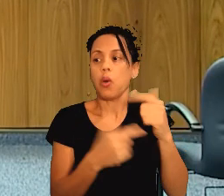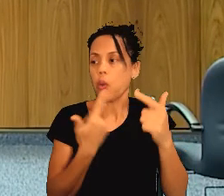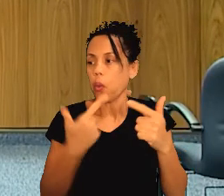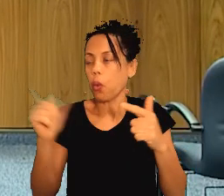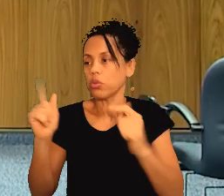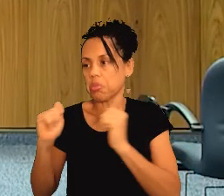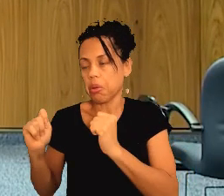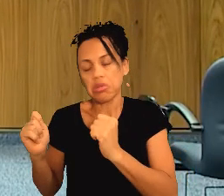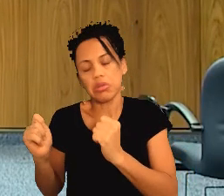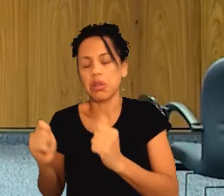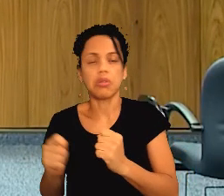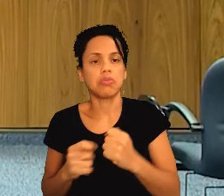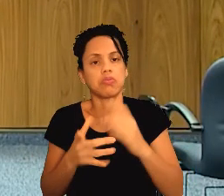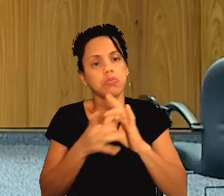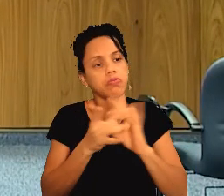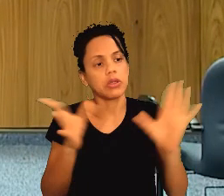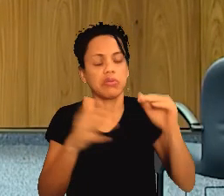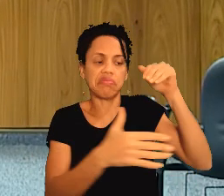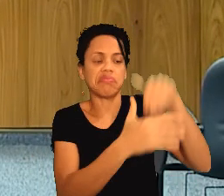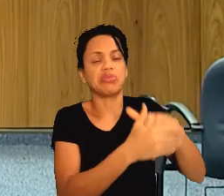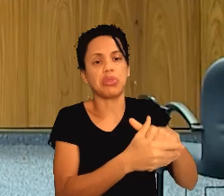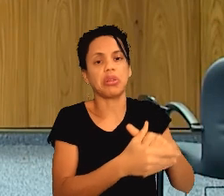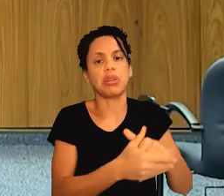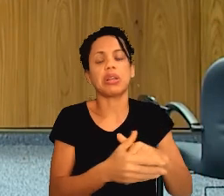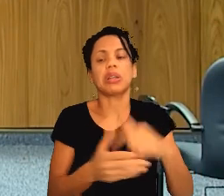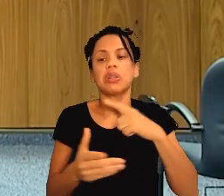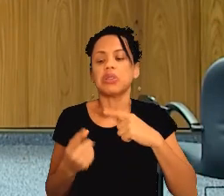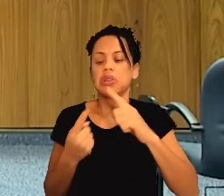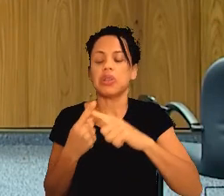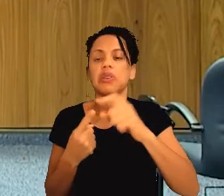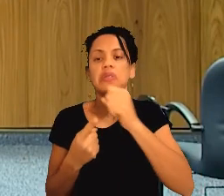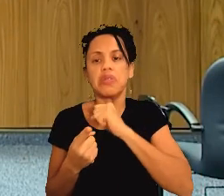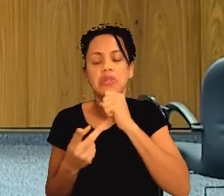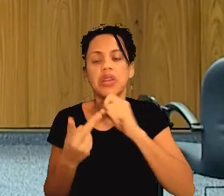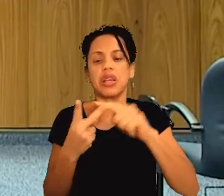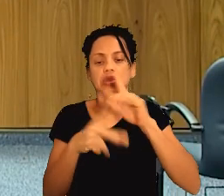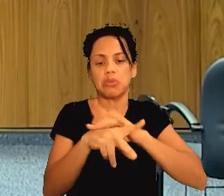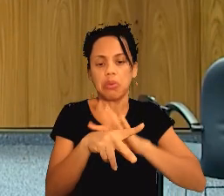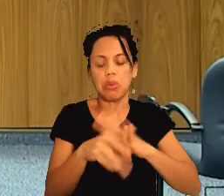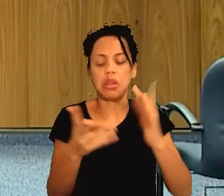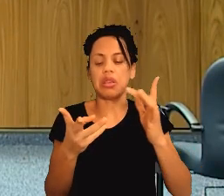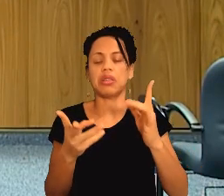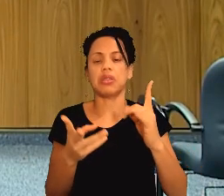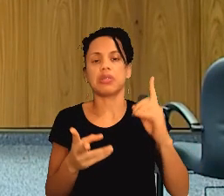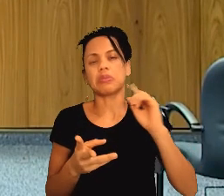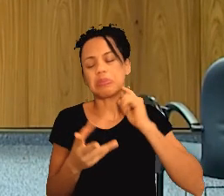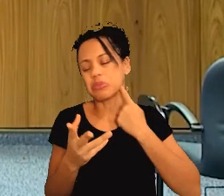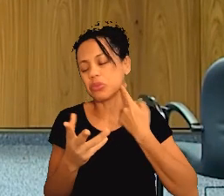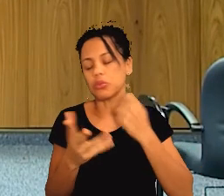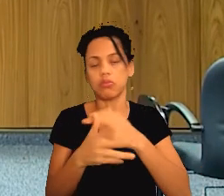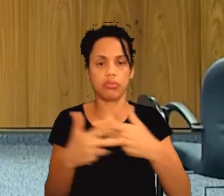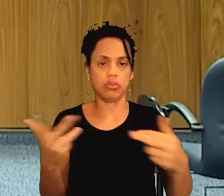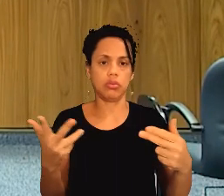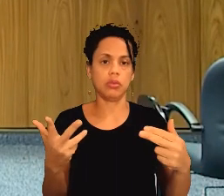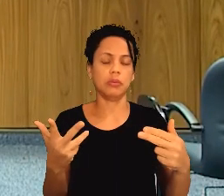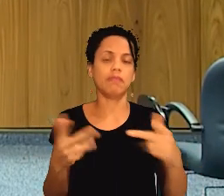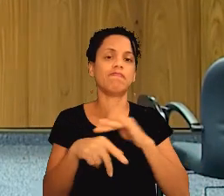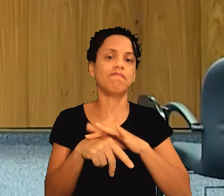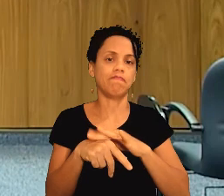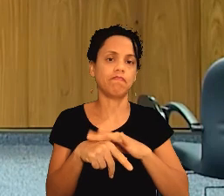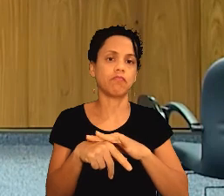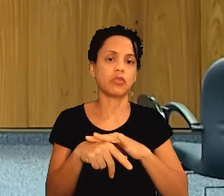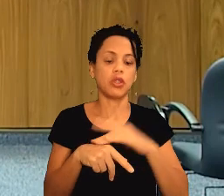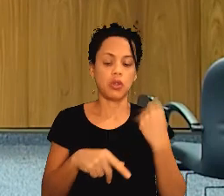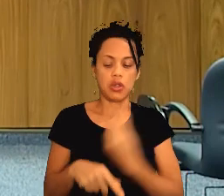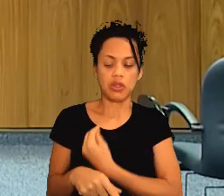temos que votar. Cheios de bicho de pé, de verme, de doença, temos que votar. Nossa vida não vale nada